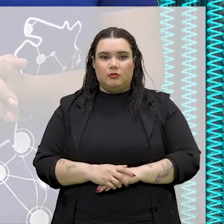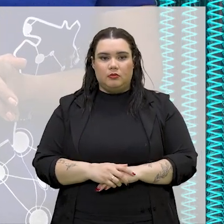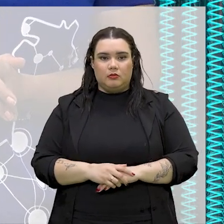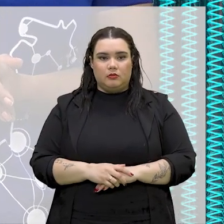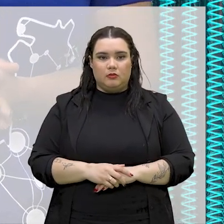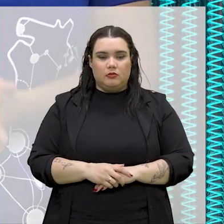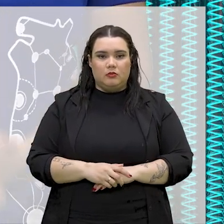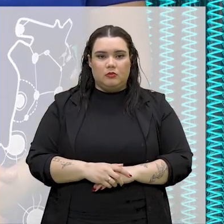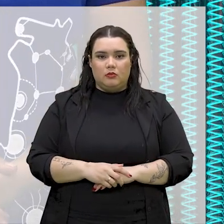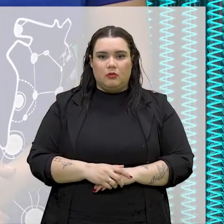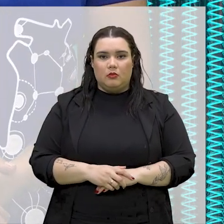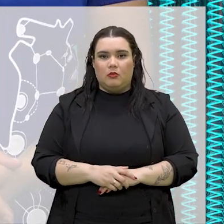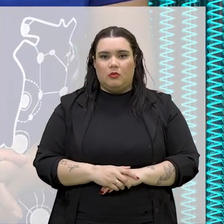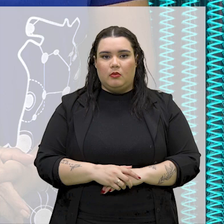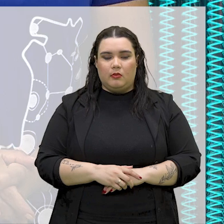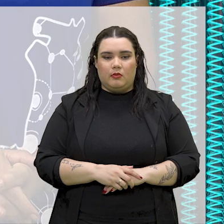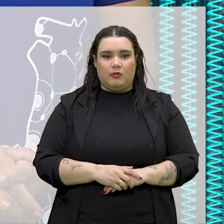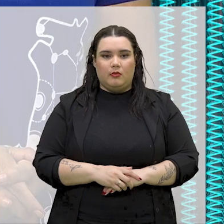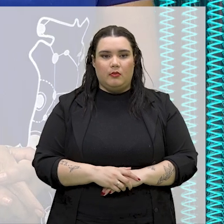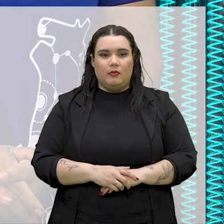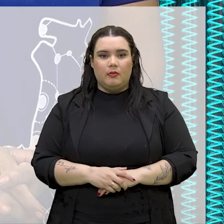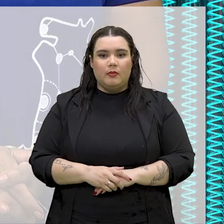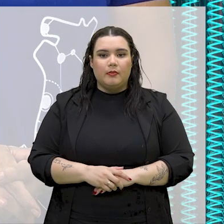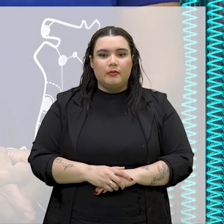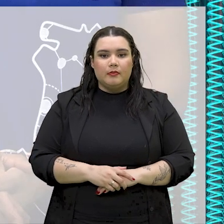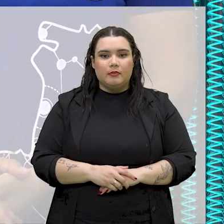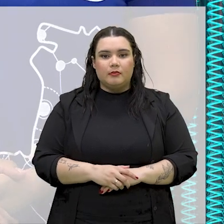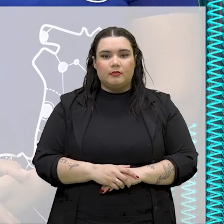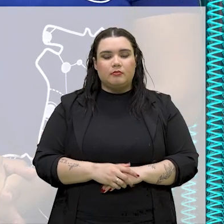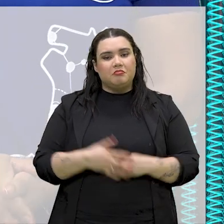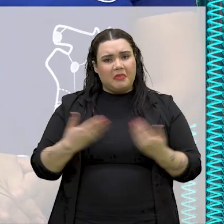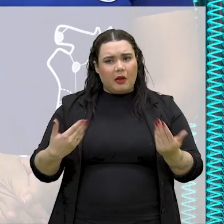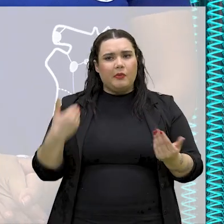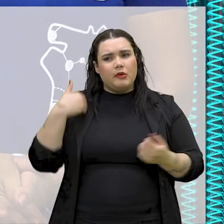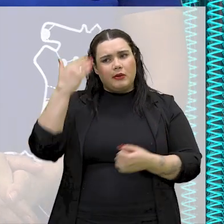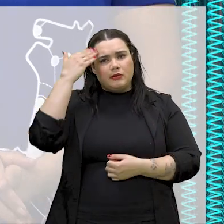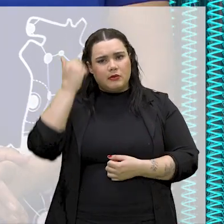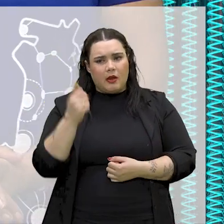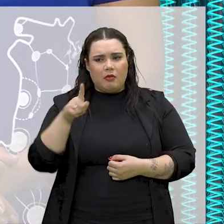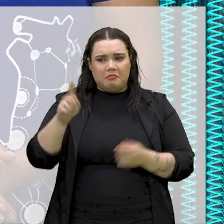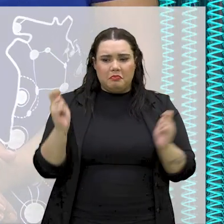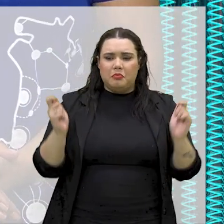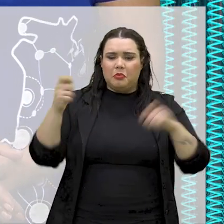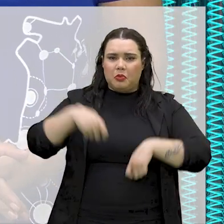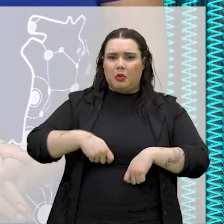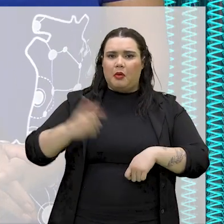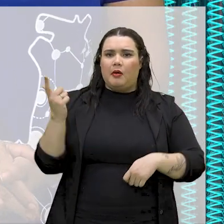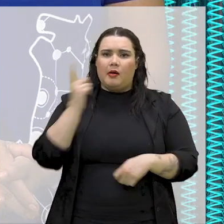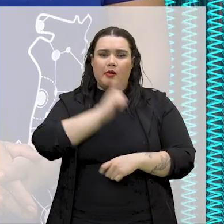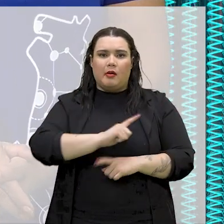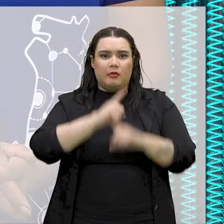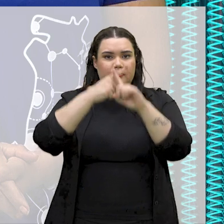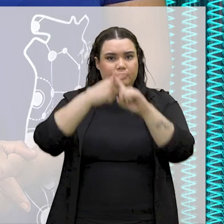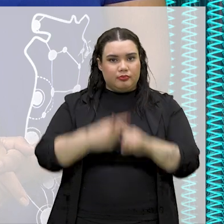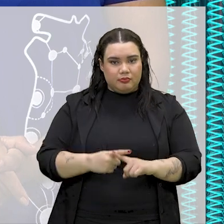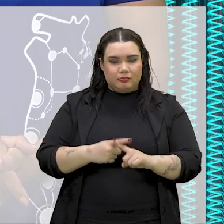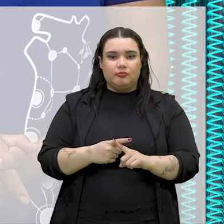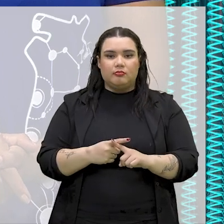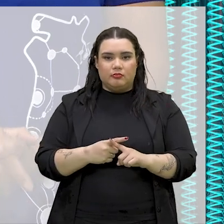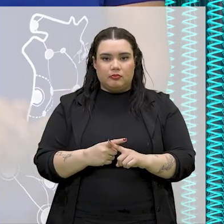you can win the competition. Eu sei que você pode ganhar a